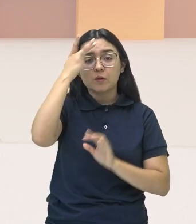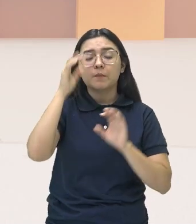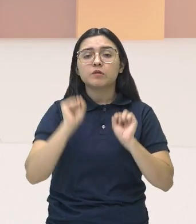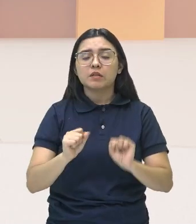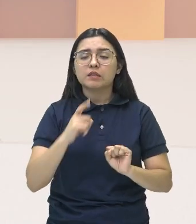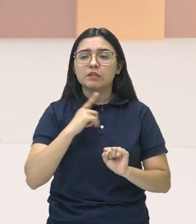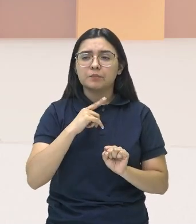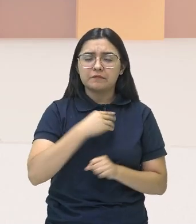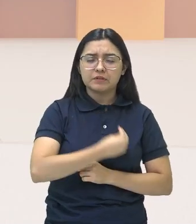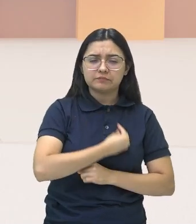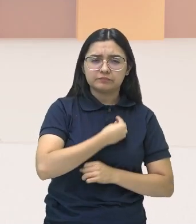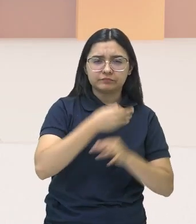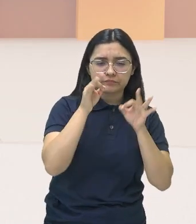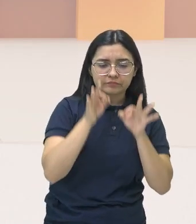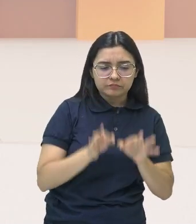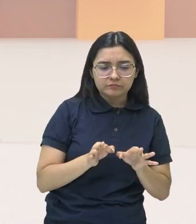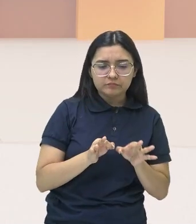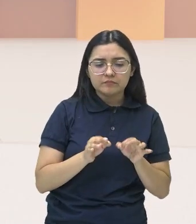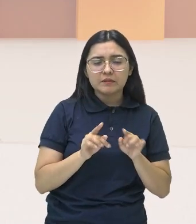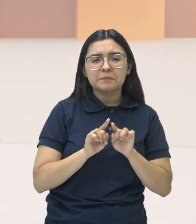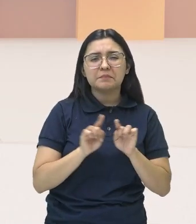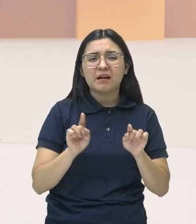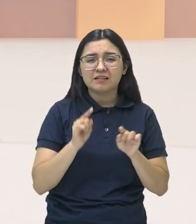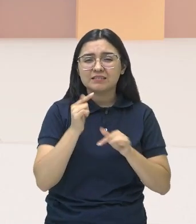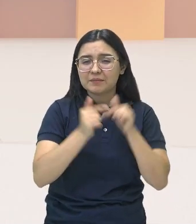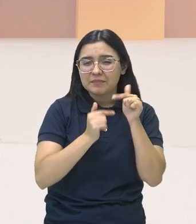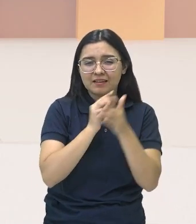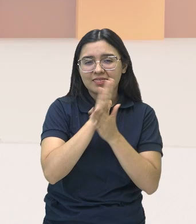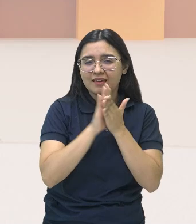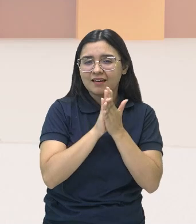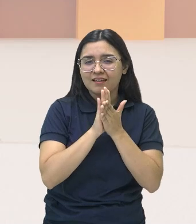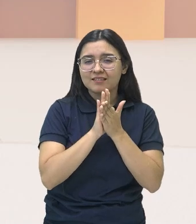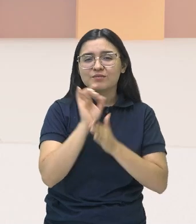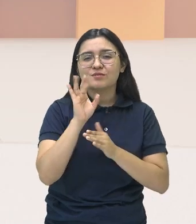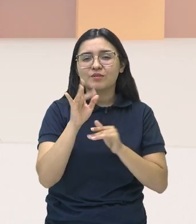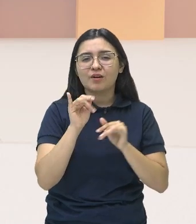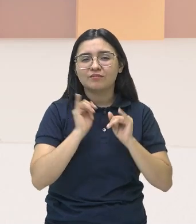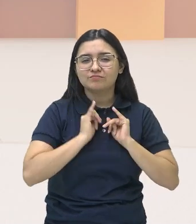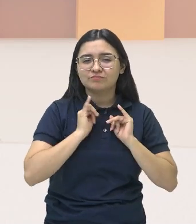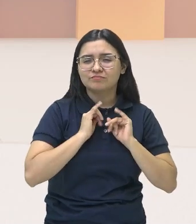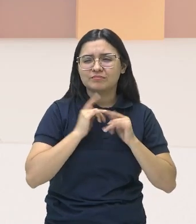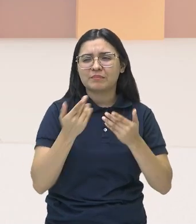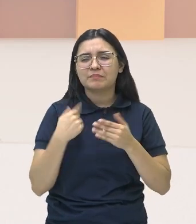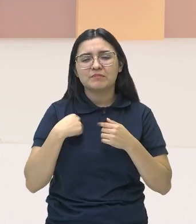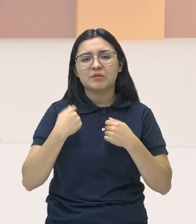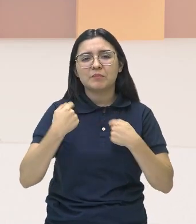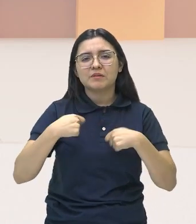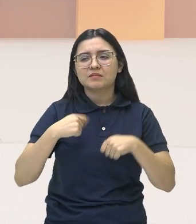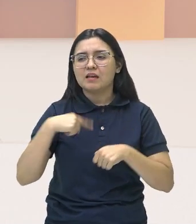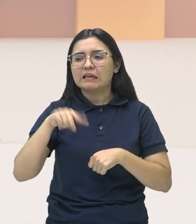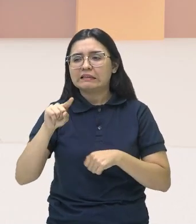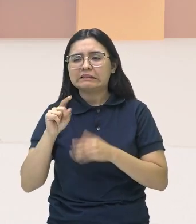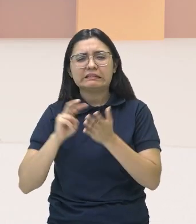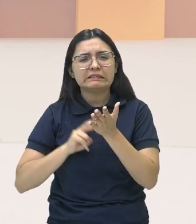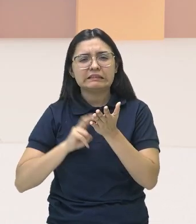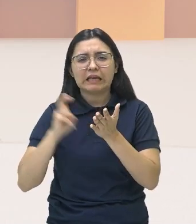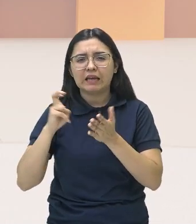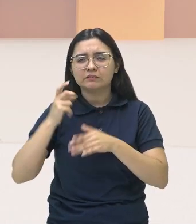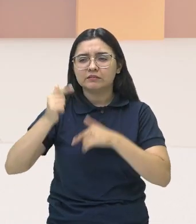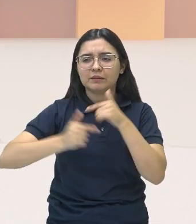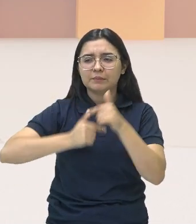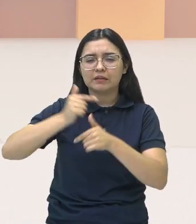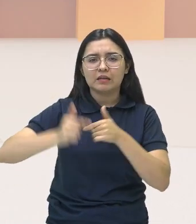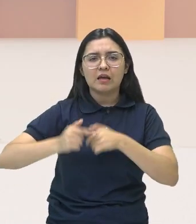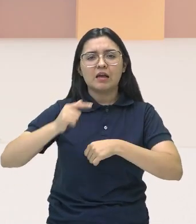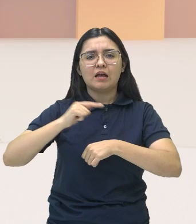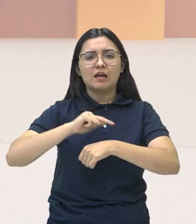vida digna, sem trabalhar, sem ter que, né, sair cedo, sem ter que cumprir uma carga horária, sem